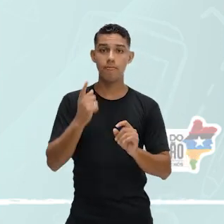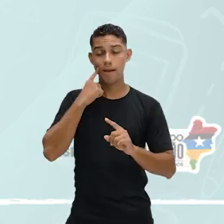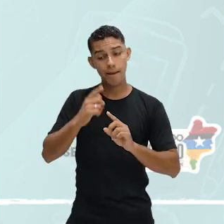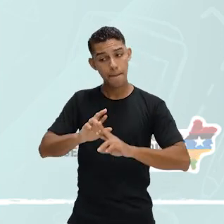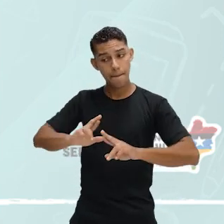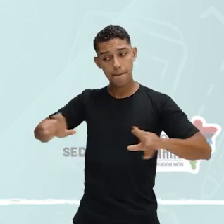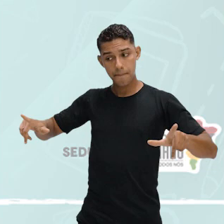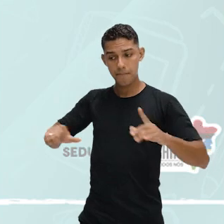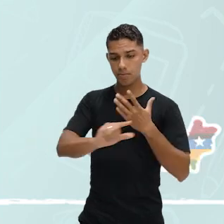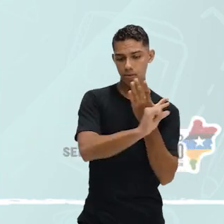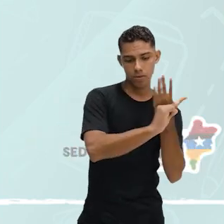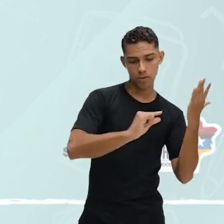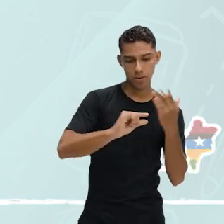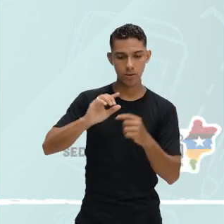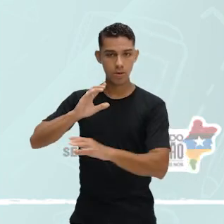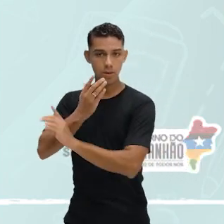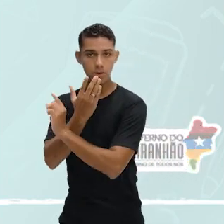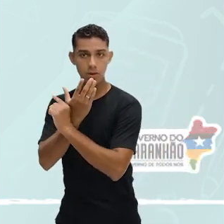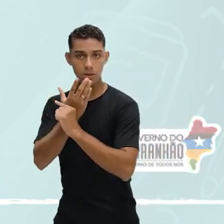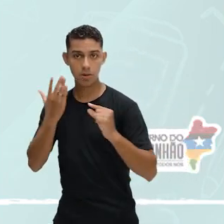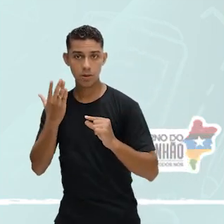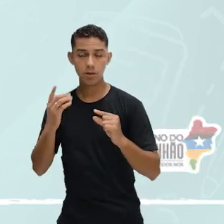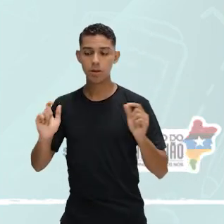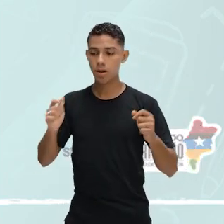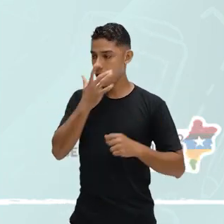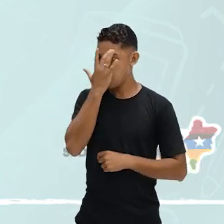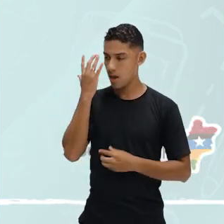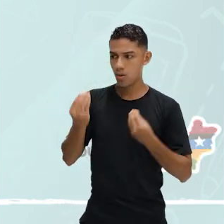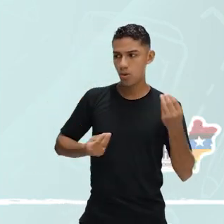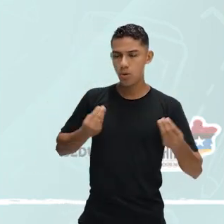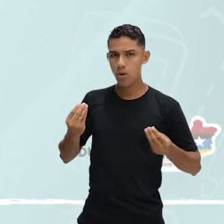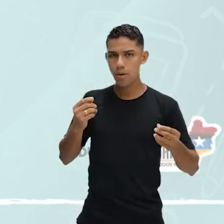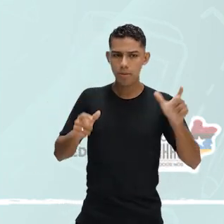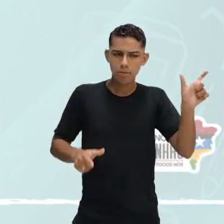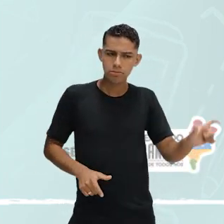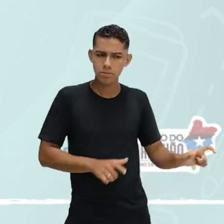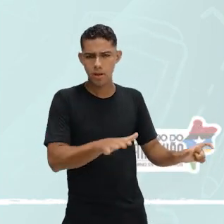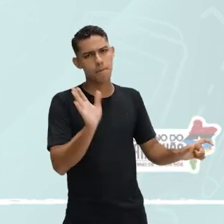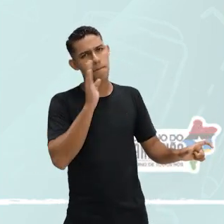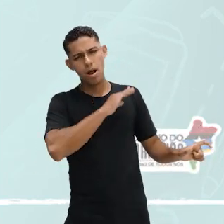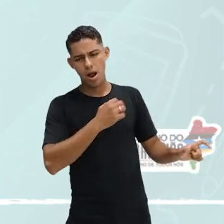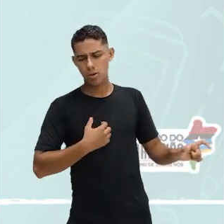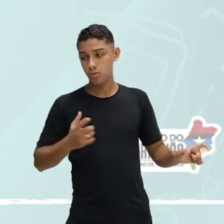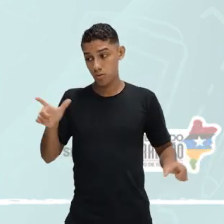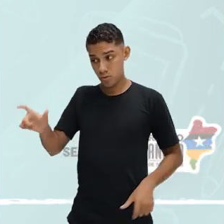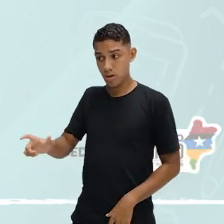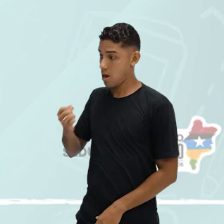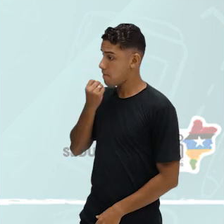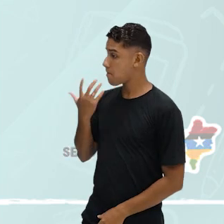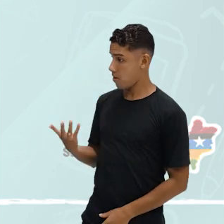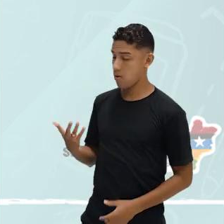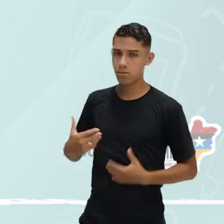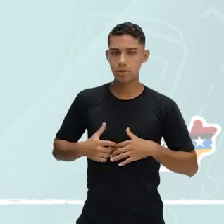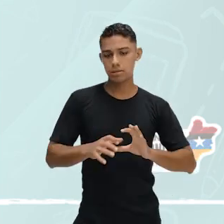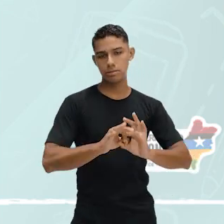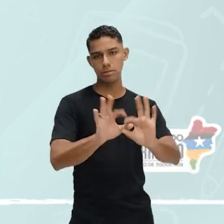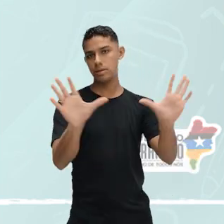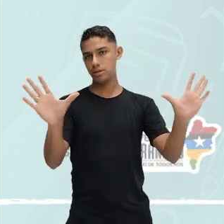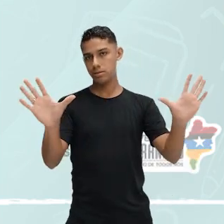entre os autores de como nós estávamos no estado de natureza. Alguns dizem que é mal, outros dizem que é bom, outros dizem que é